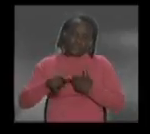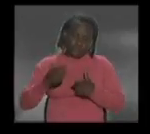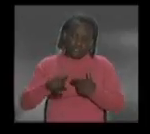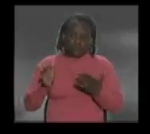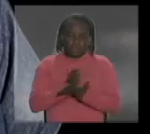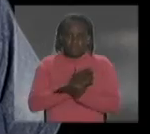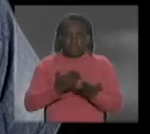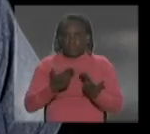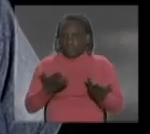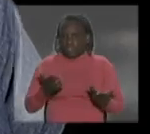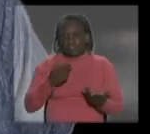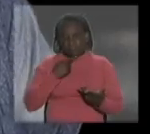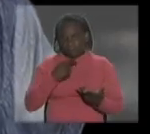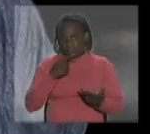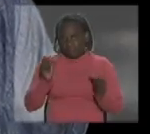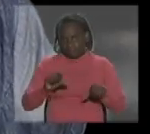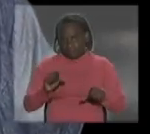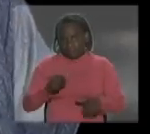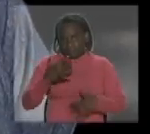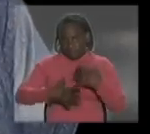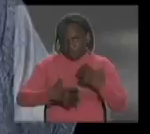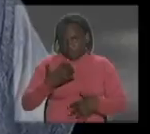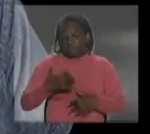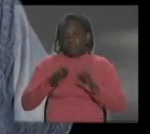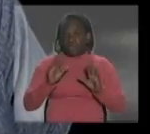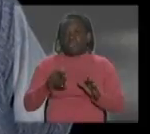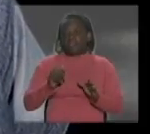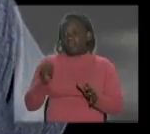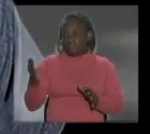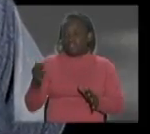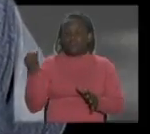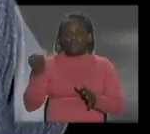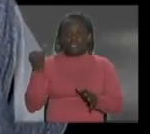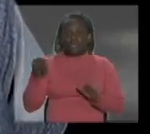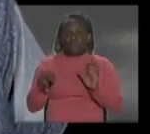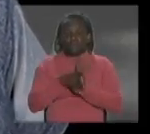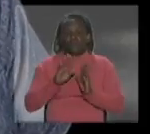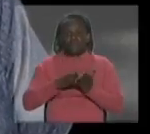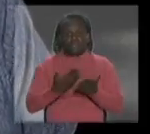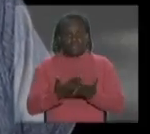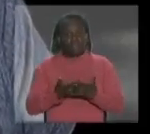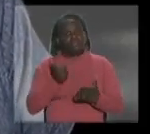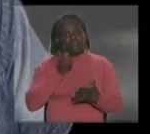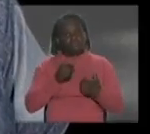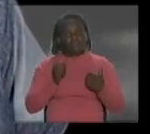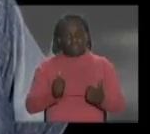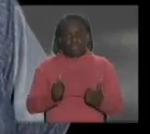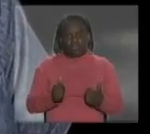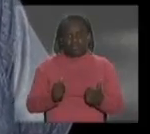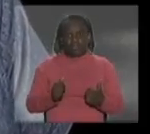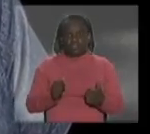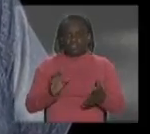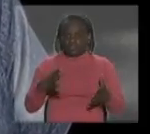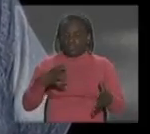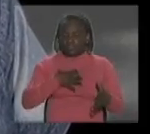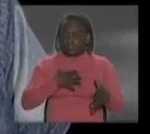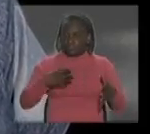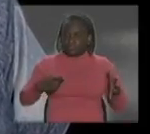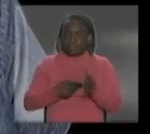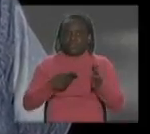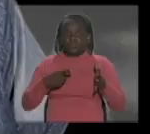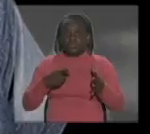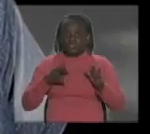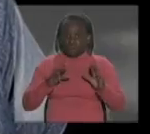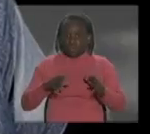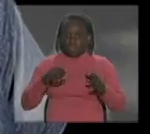algumas coisas que não andaram, teve um lado que foi fundamental, que é o lado da educação. E o lado da educação impacta diretamente